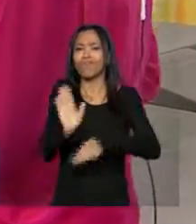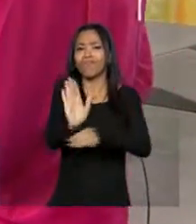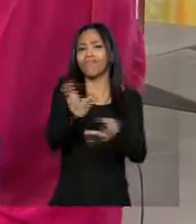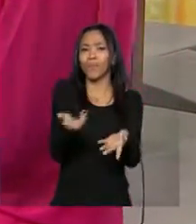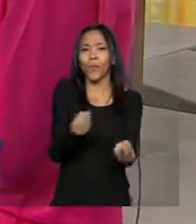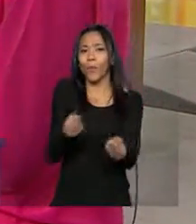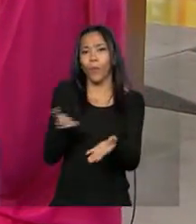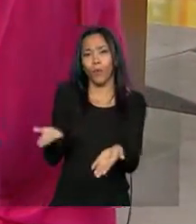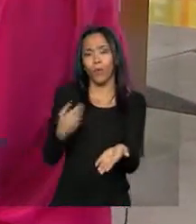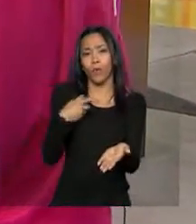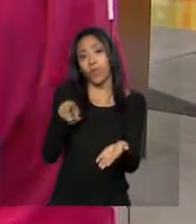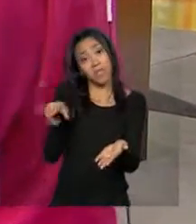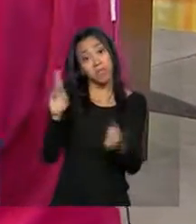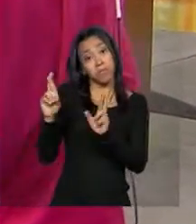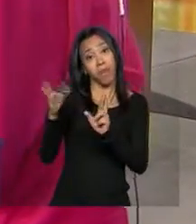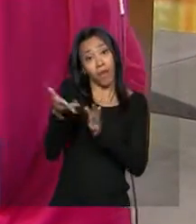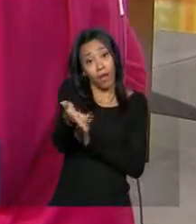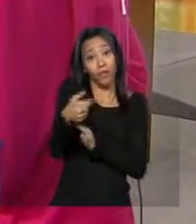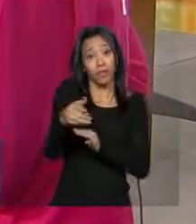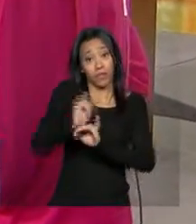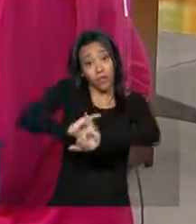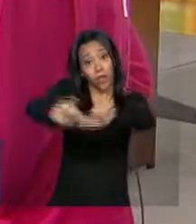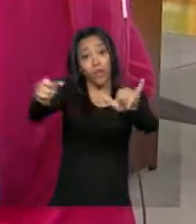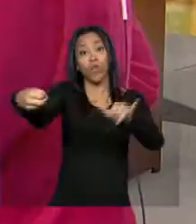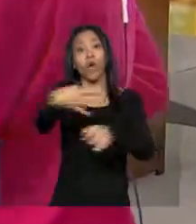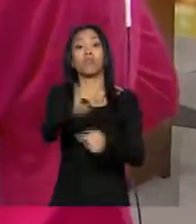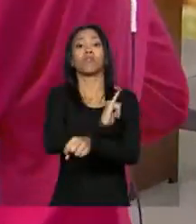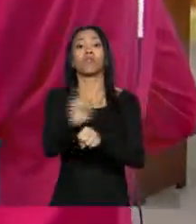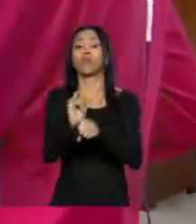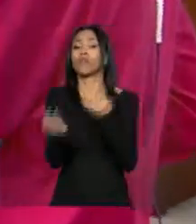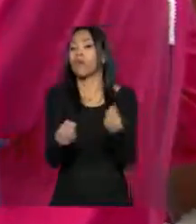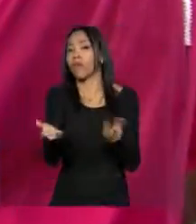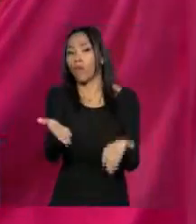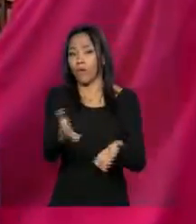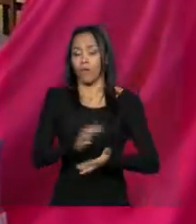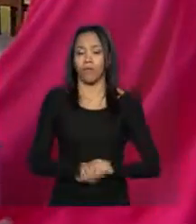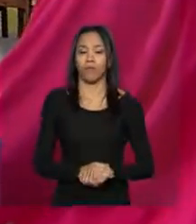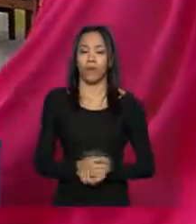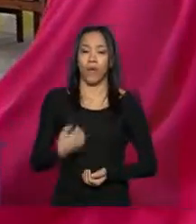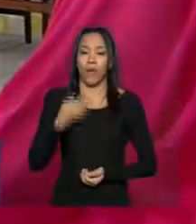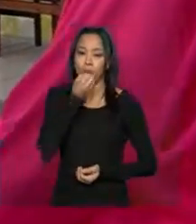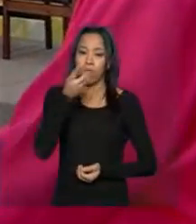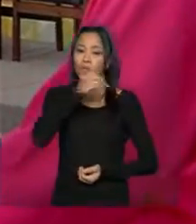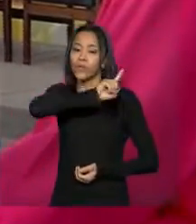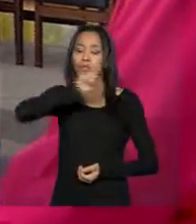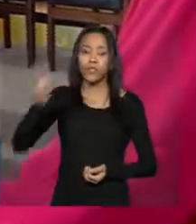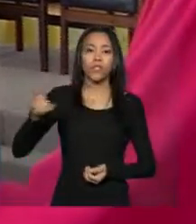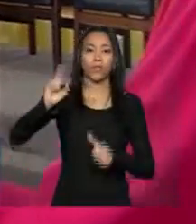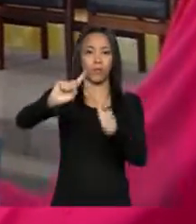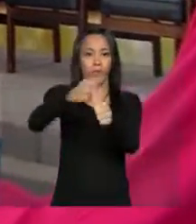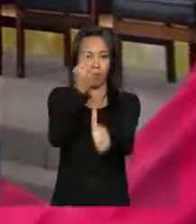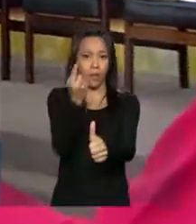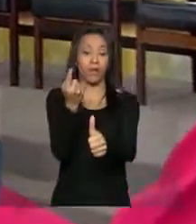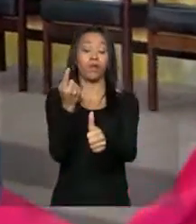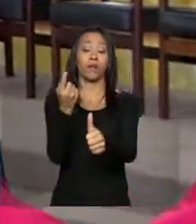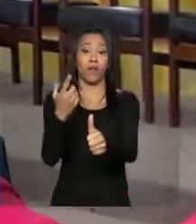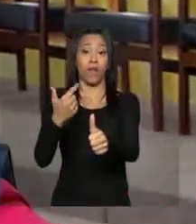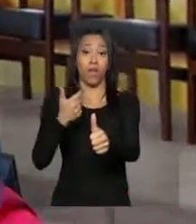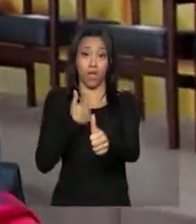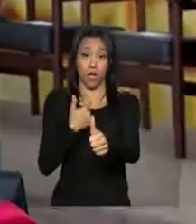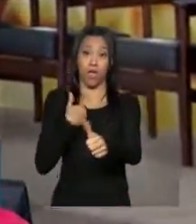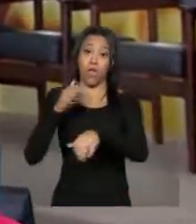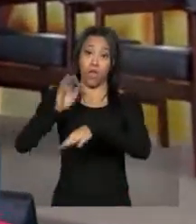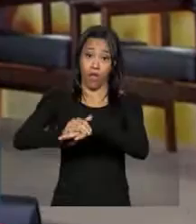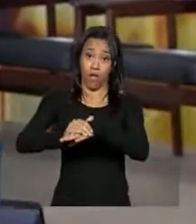Tereza. O que vocês esperam do anúncio dessas novas medidas? Bom dia. Primeiro, antes de mais nada, que efetivamente o